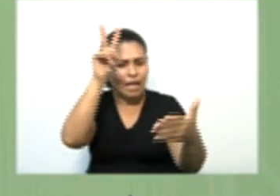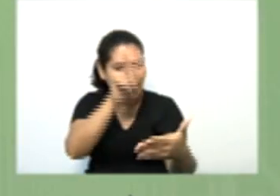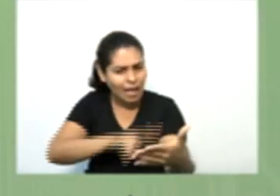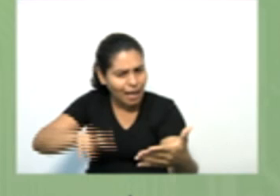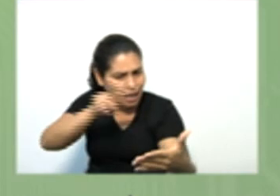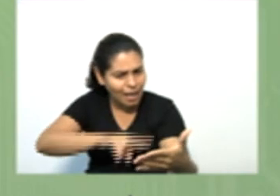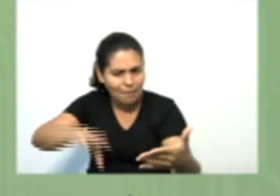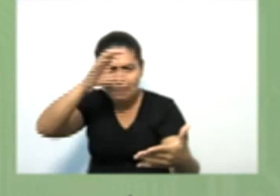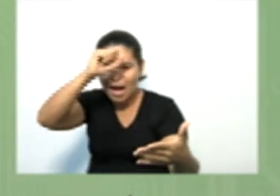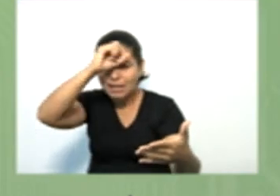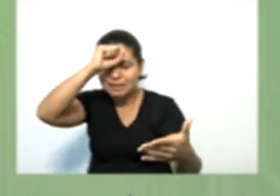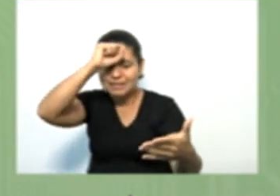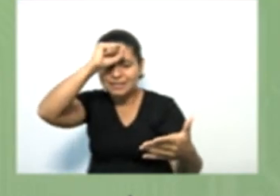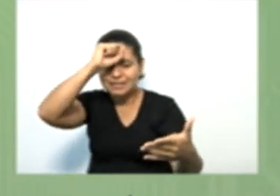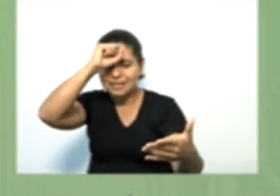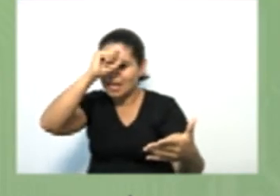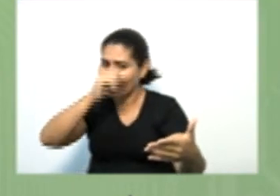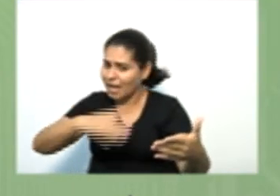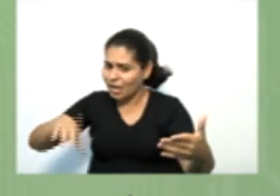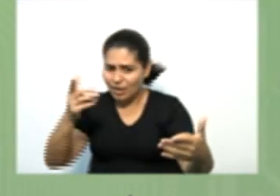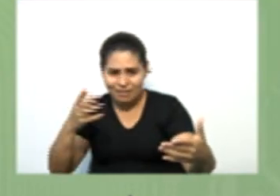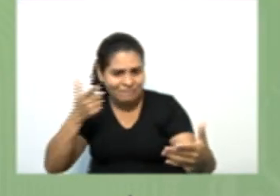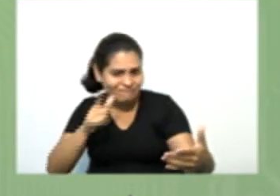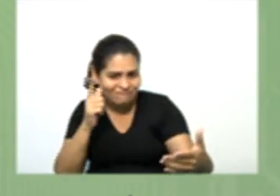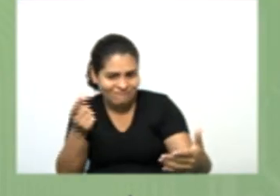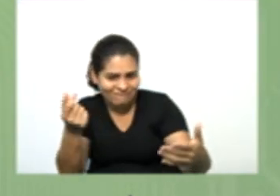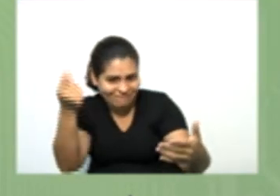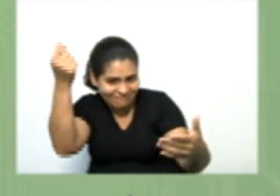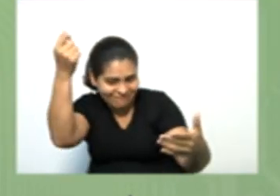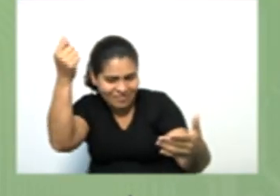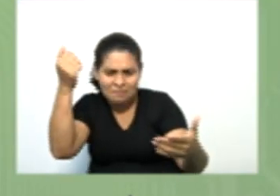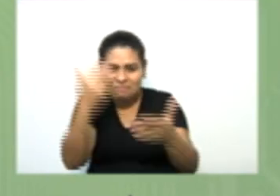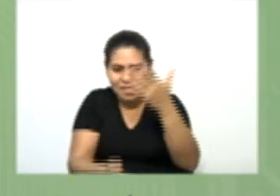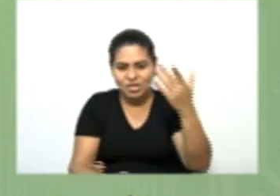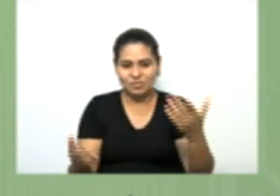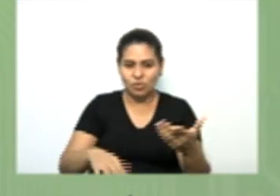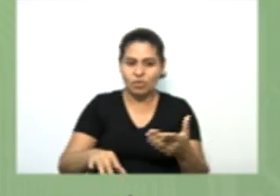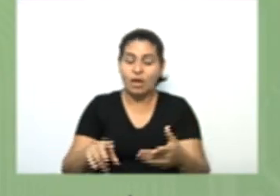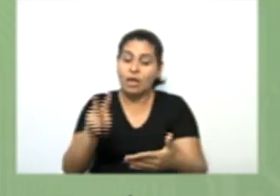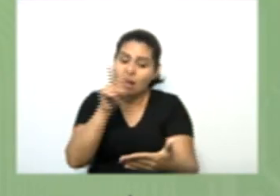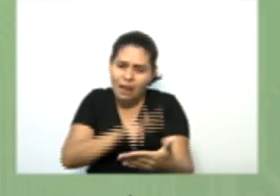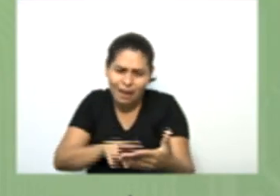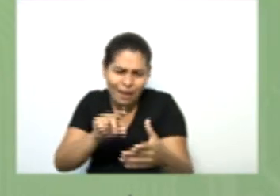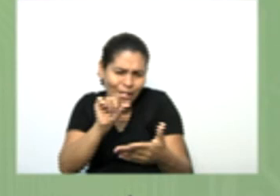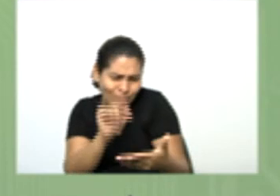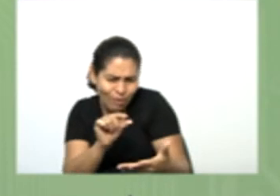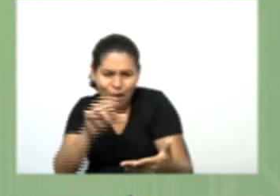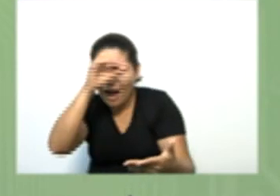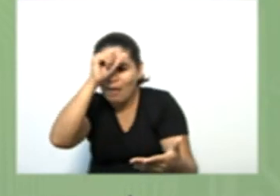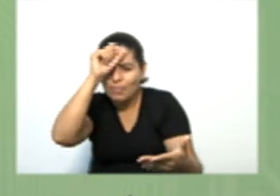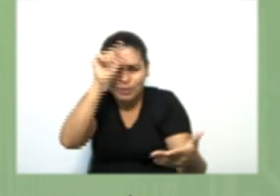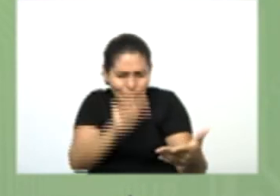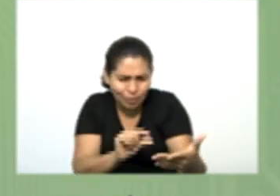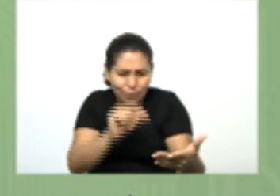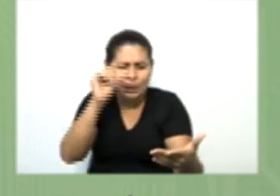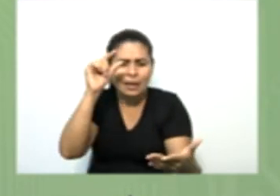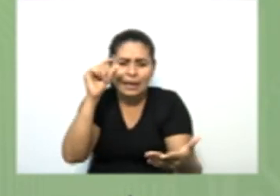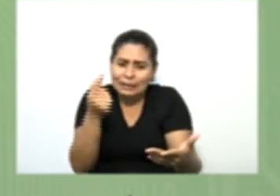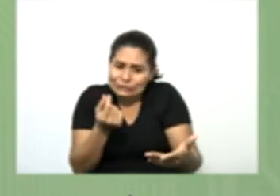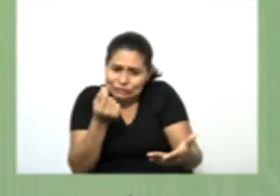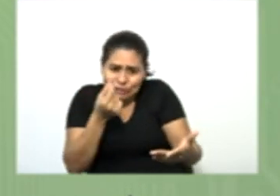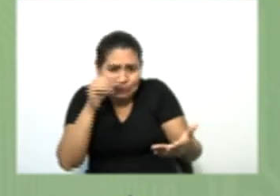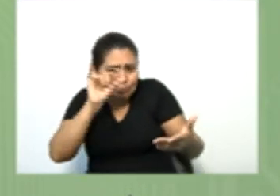muito, aprende muito. Ganha muito e perde pouco. Quem lê pouco, aprende pouco, ganha pouco